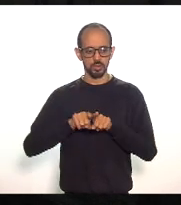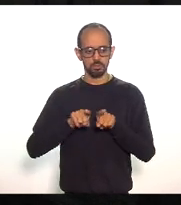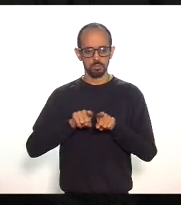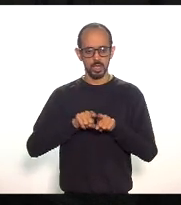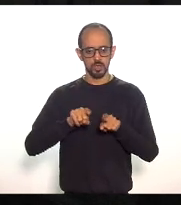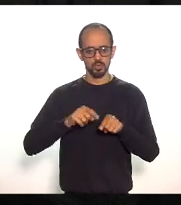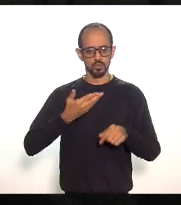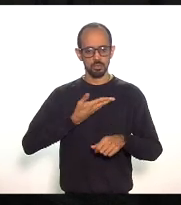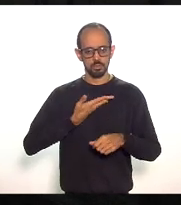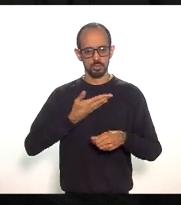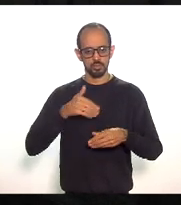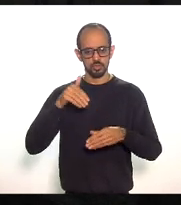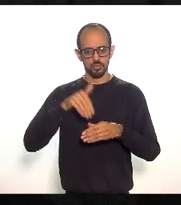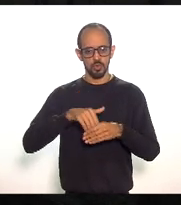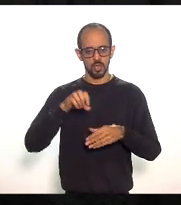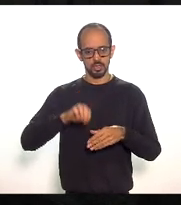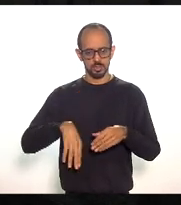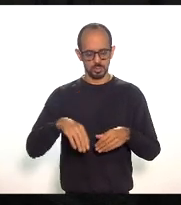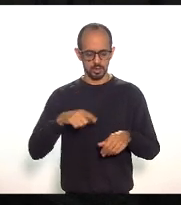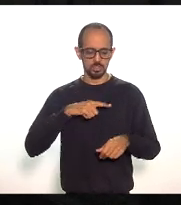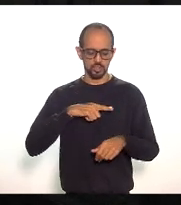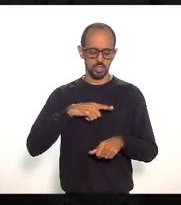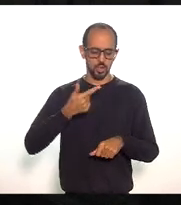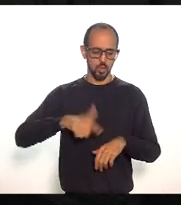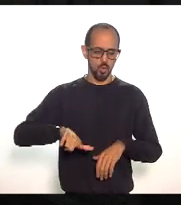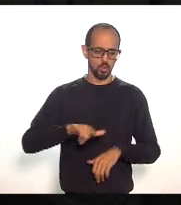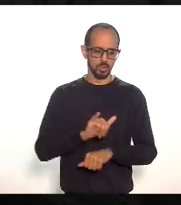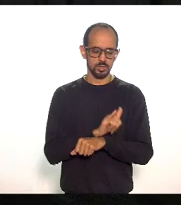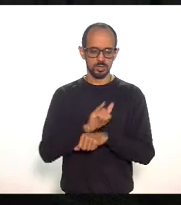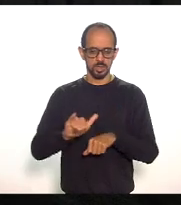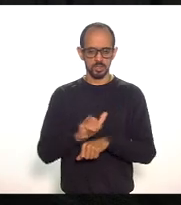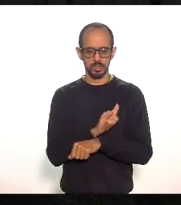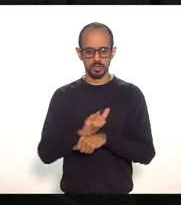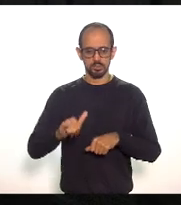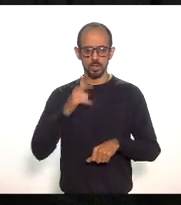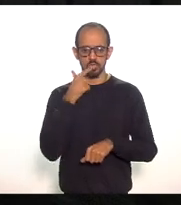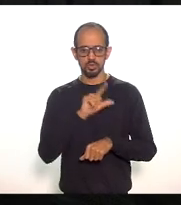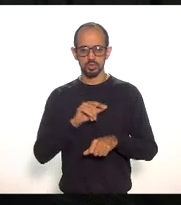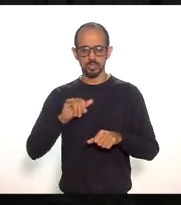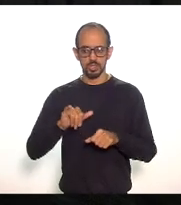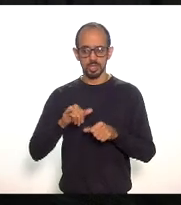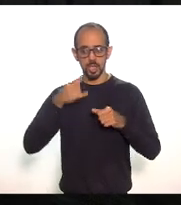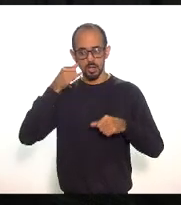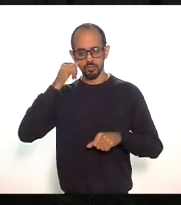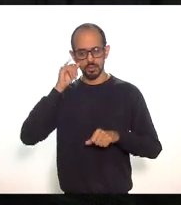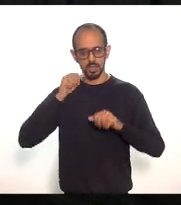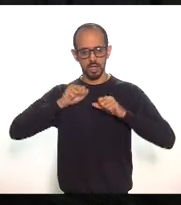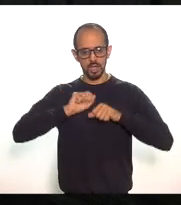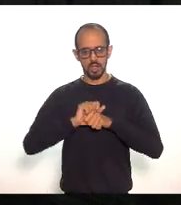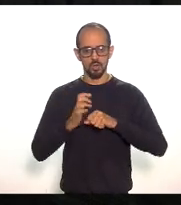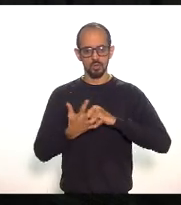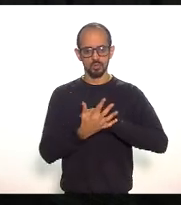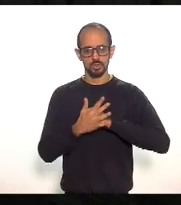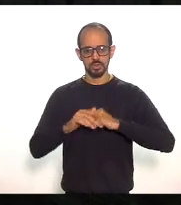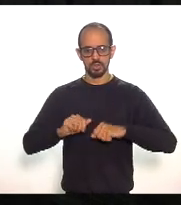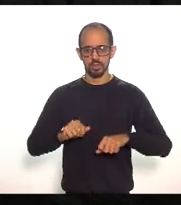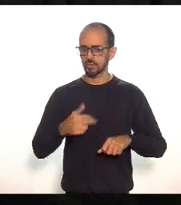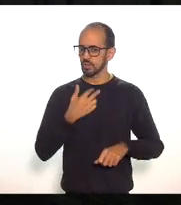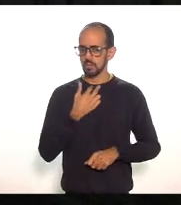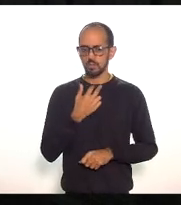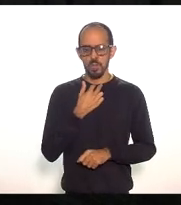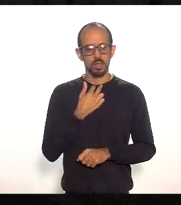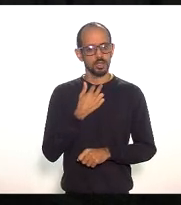temos outros mecanismos para lidarmos com o combate à Covid-19 e não podemos aumentar